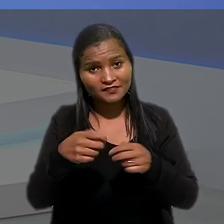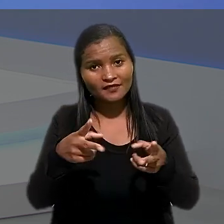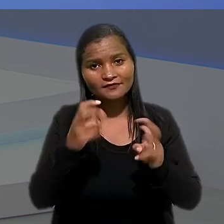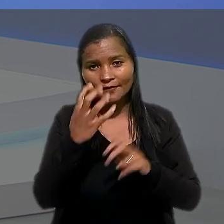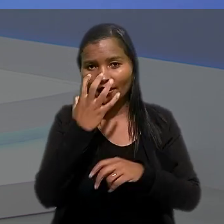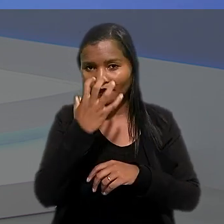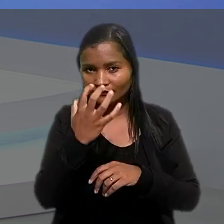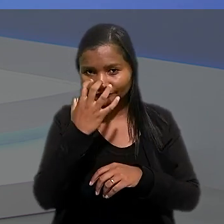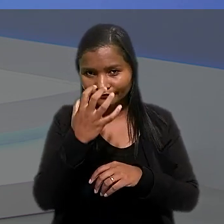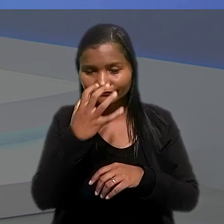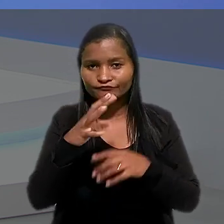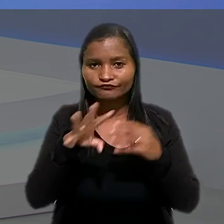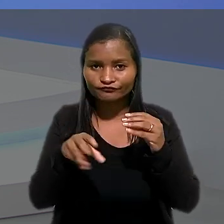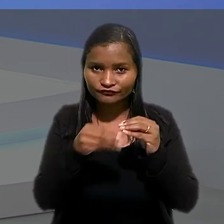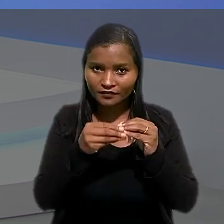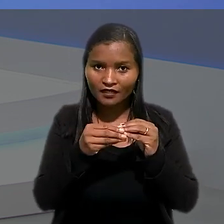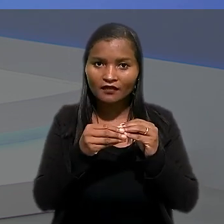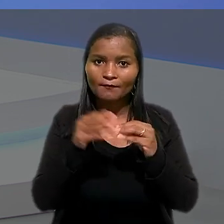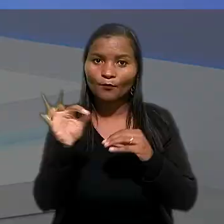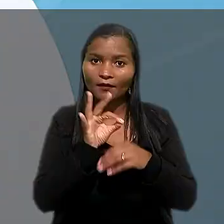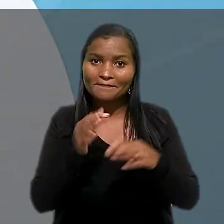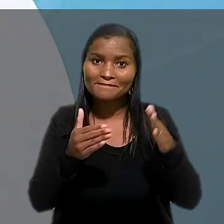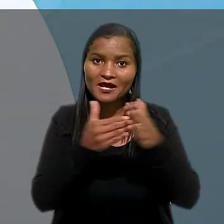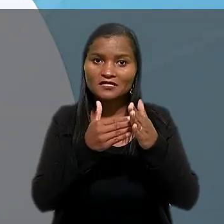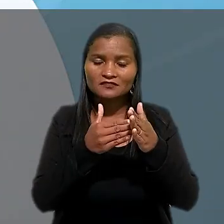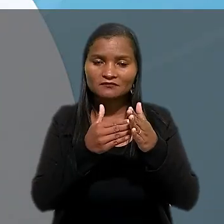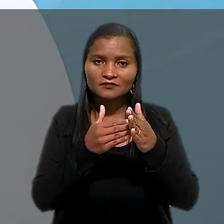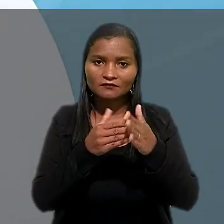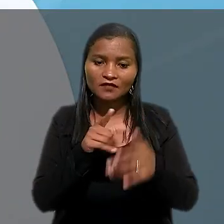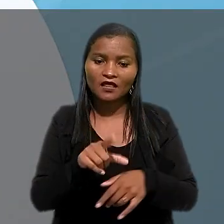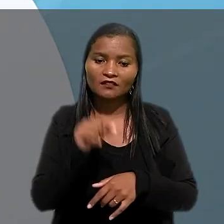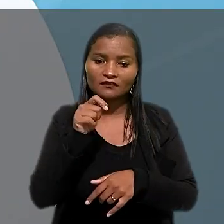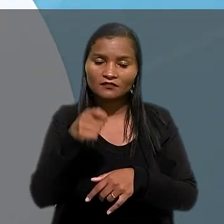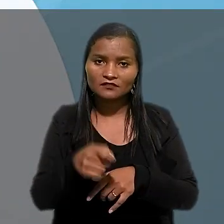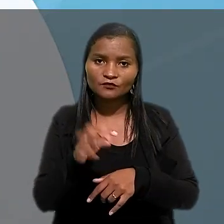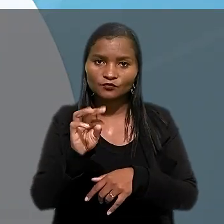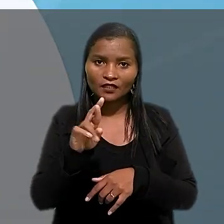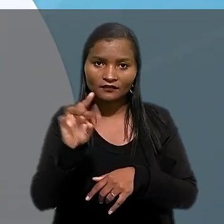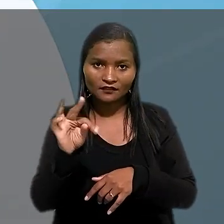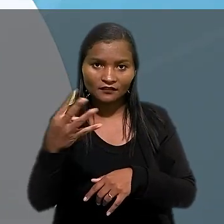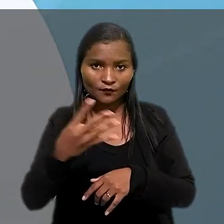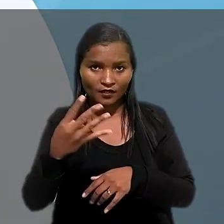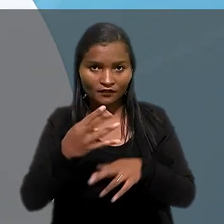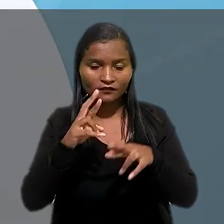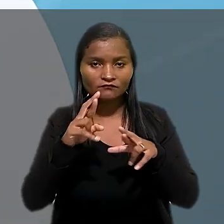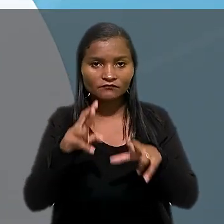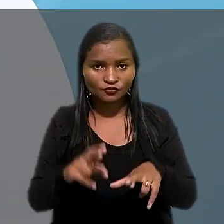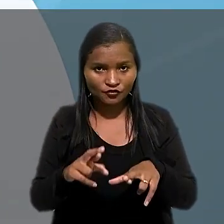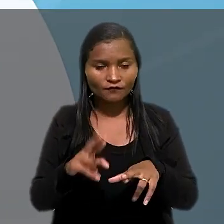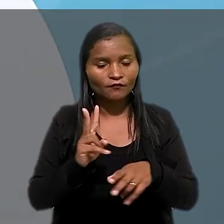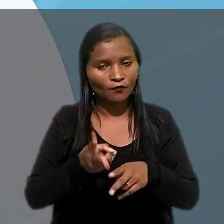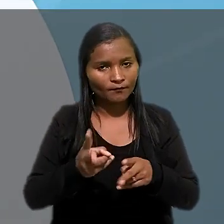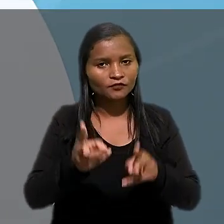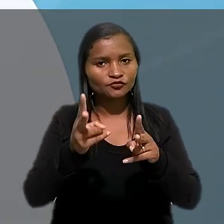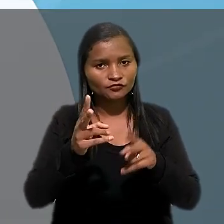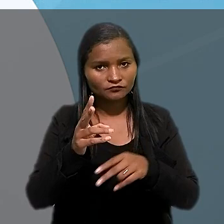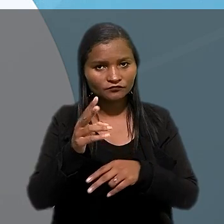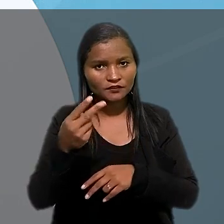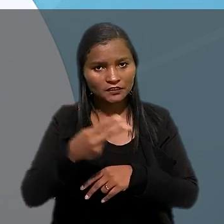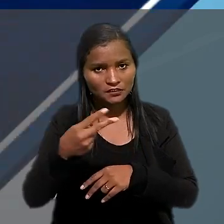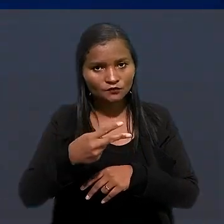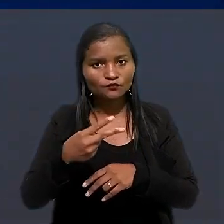receber adicional de insalubridade em grau máximo. A decisão do TRT da 4ª Região ficou mantida na 2ª turma do TST.